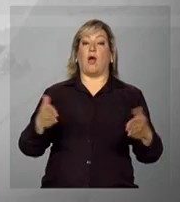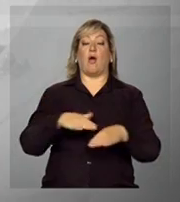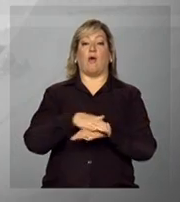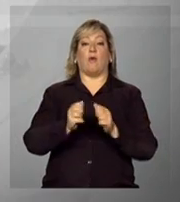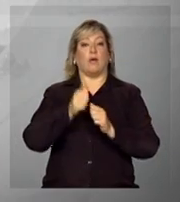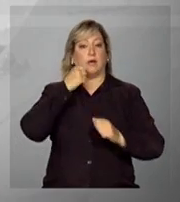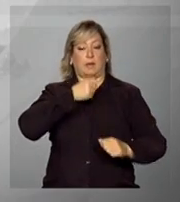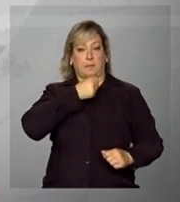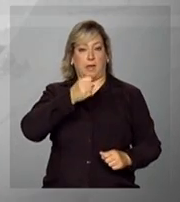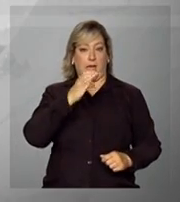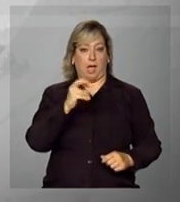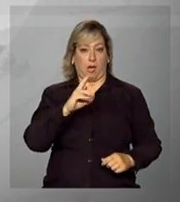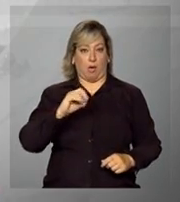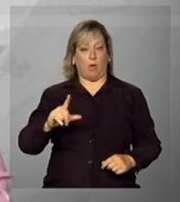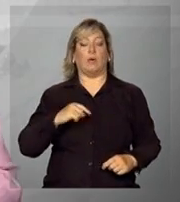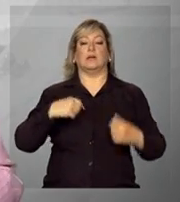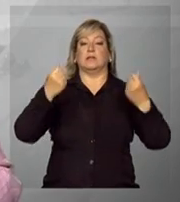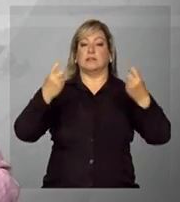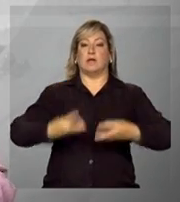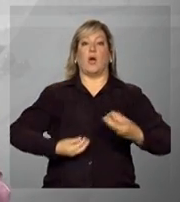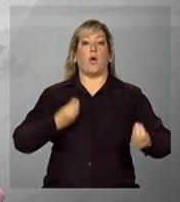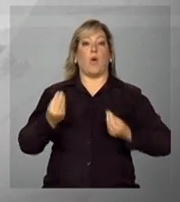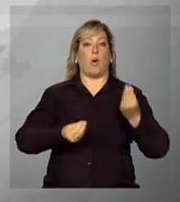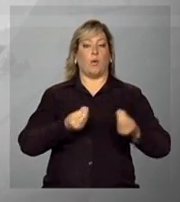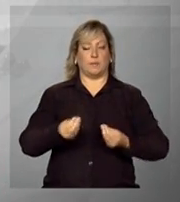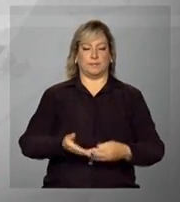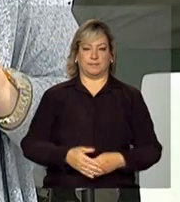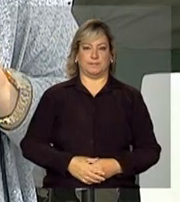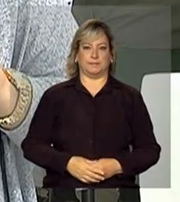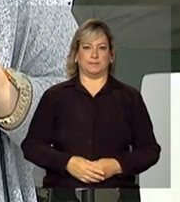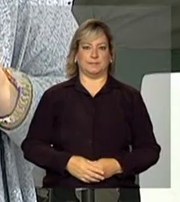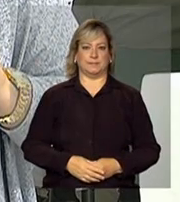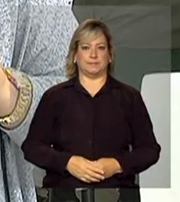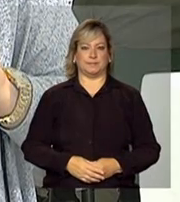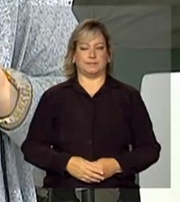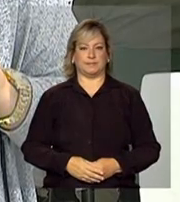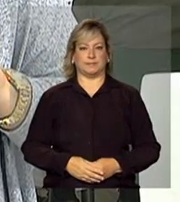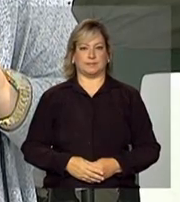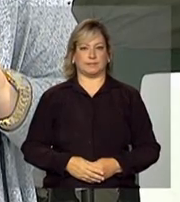com a repórter Carolina Monteiro, que tem os detalhes. Carolina.